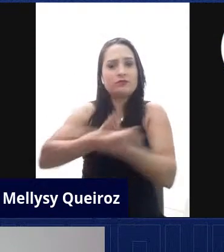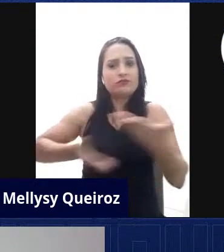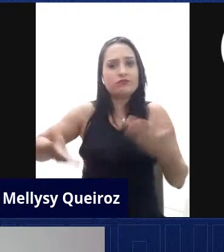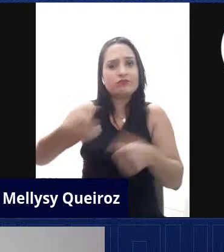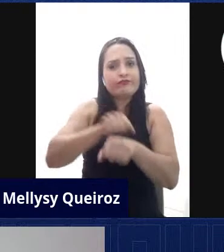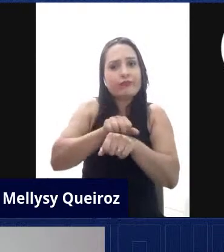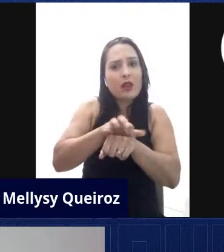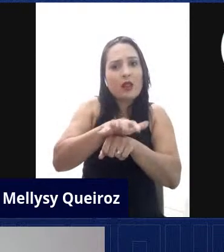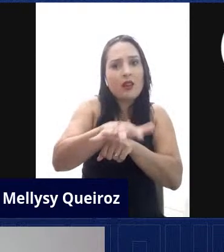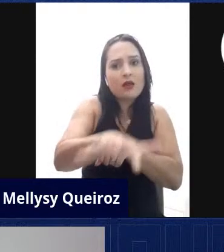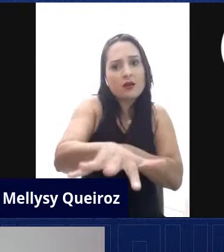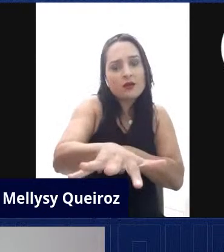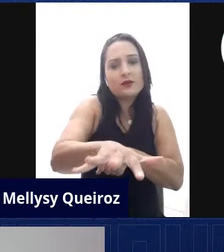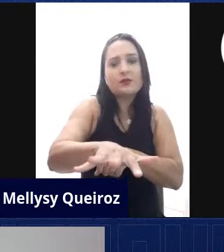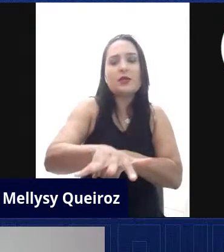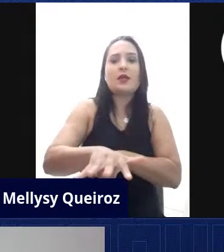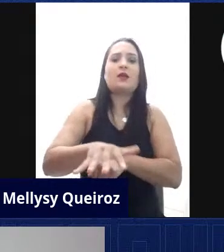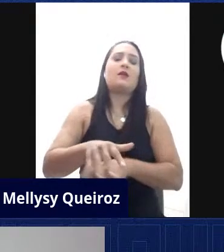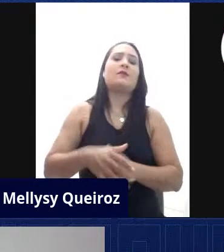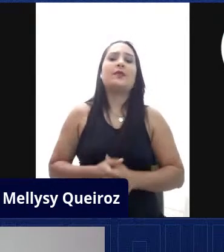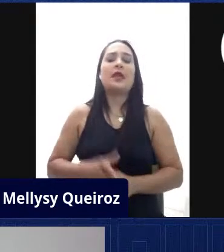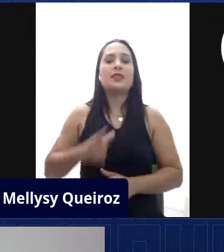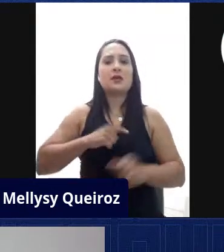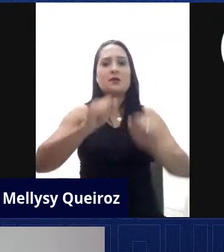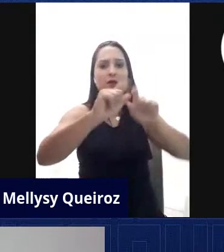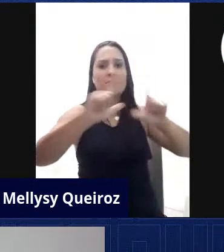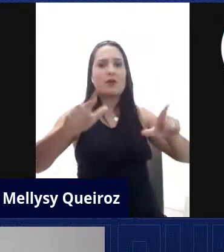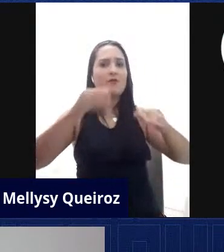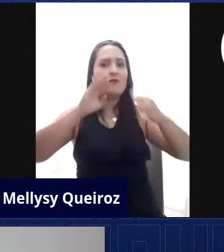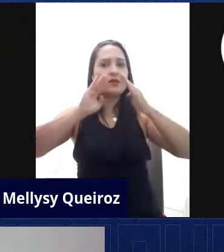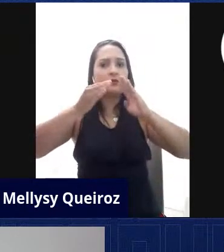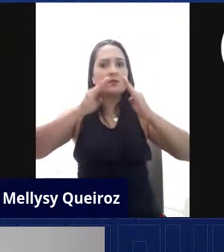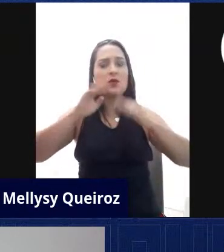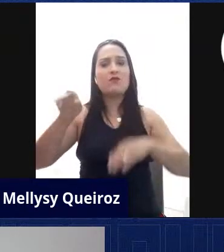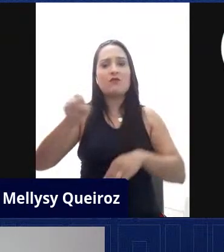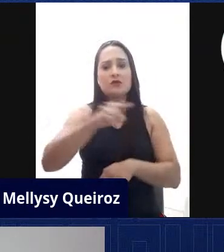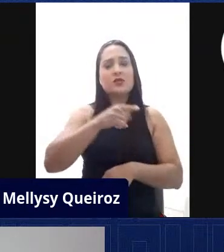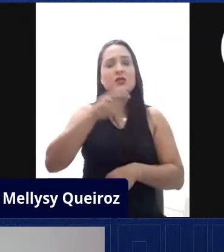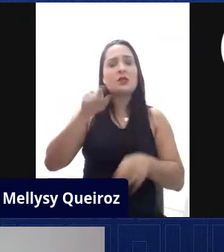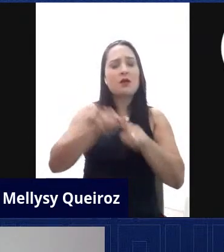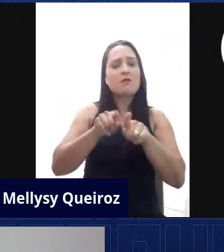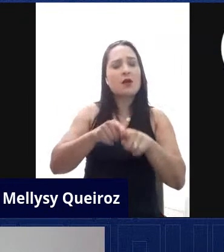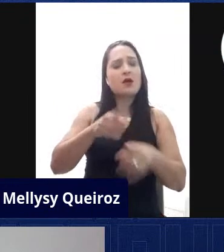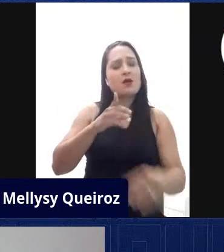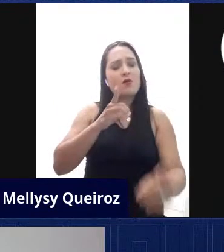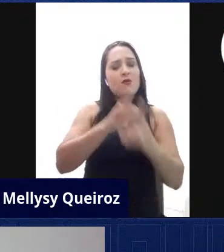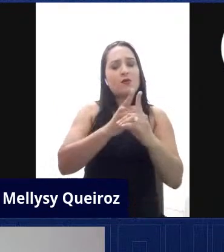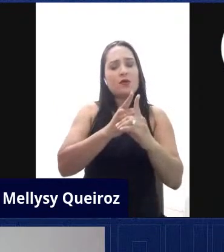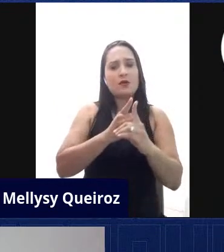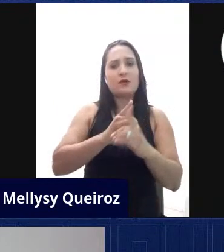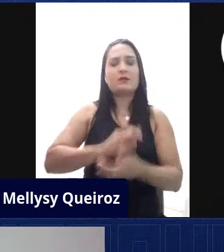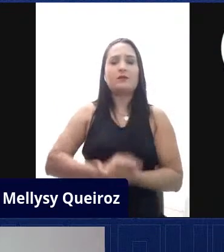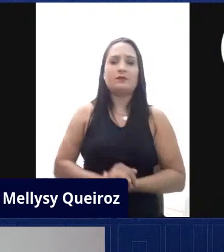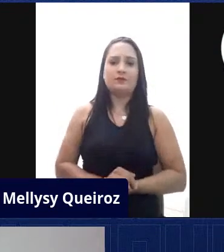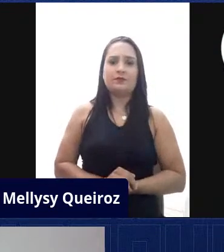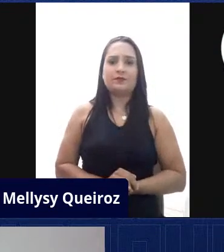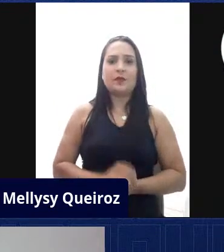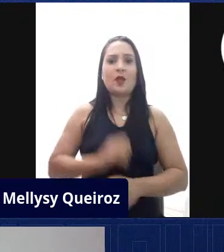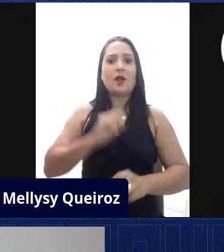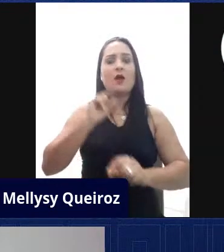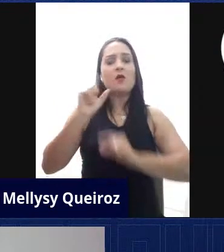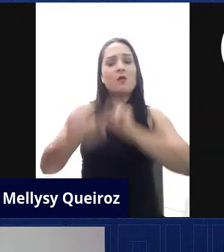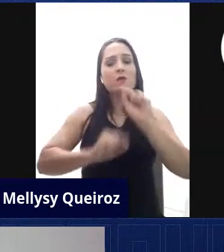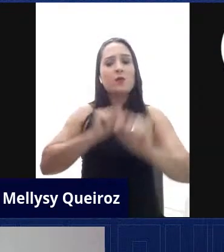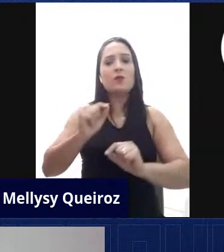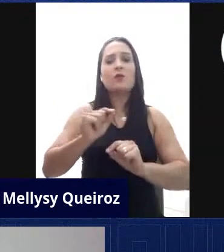está rolando e tem a página do Facebook onde vocês podem encontrar esse vídeo. É, alguns comentários aqui, a Ana Pontes, né, falando, e a situação